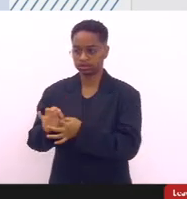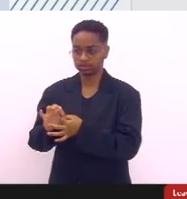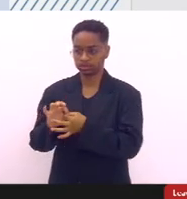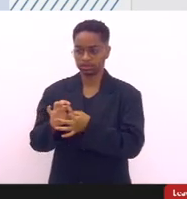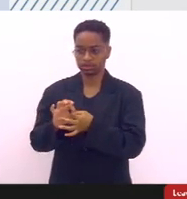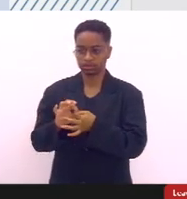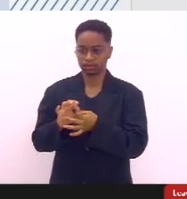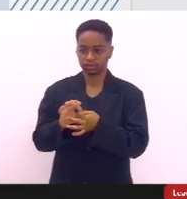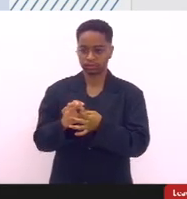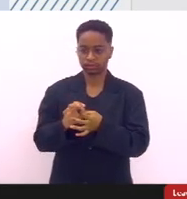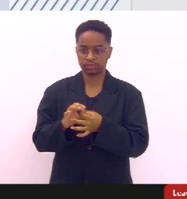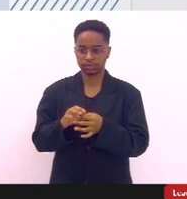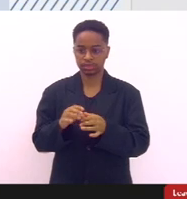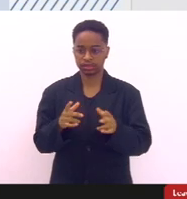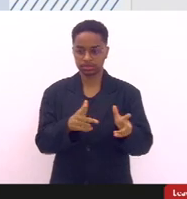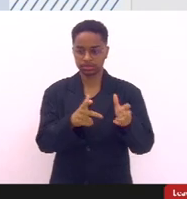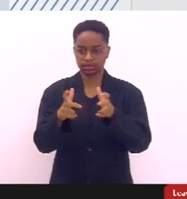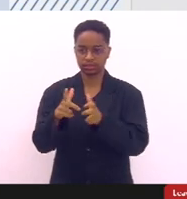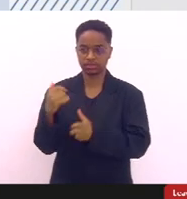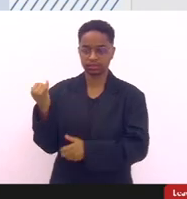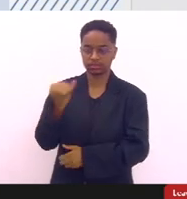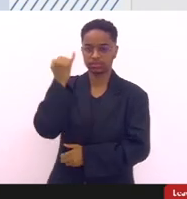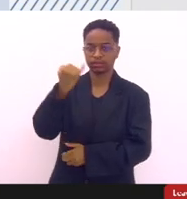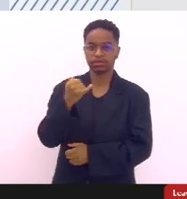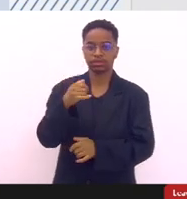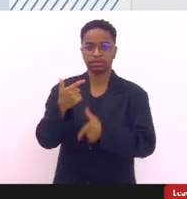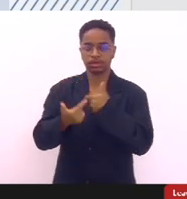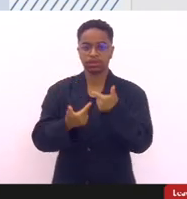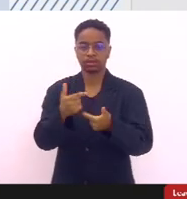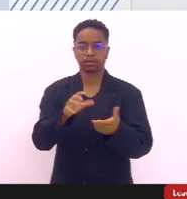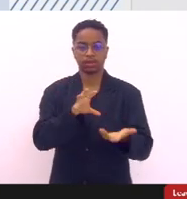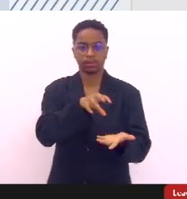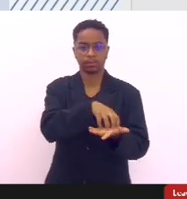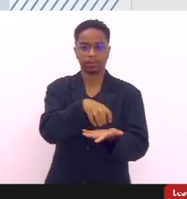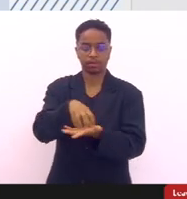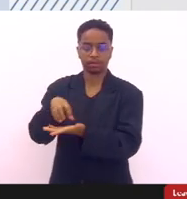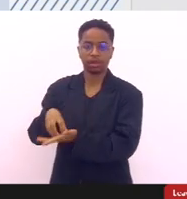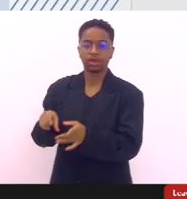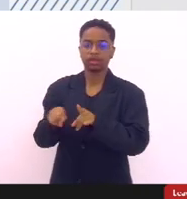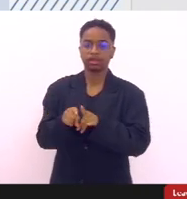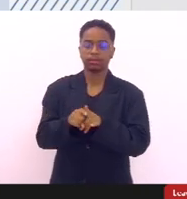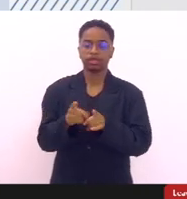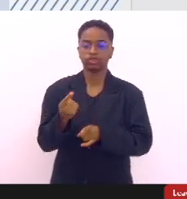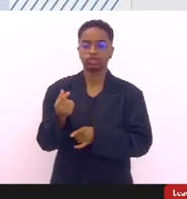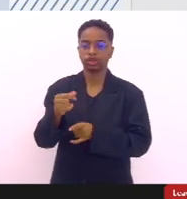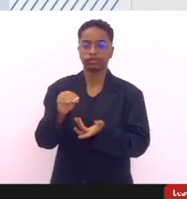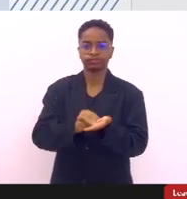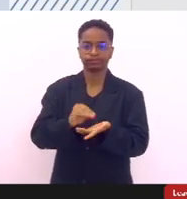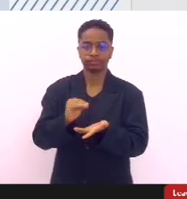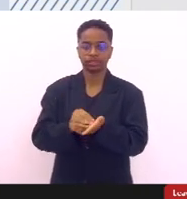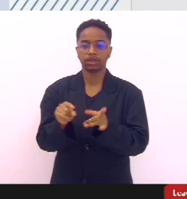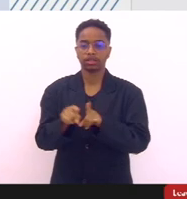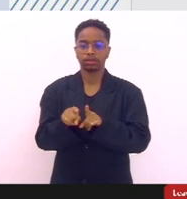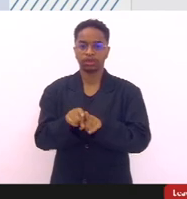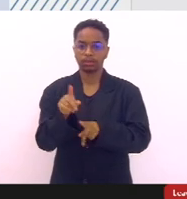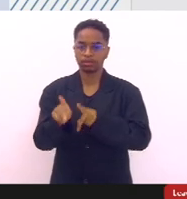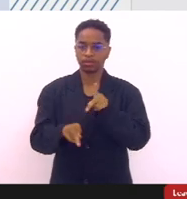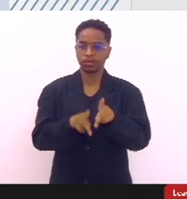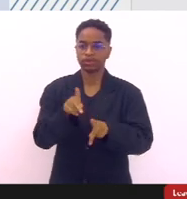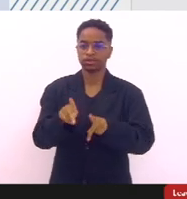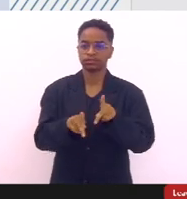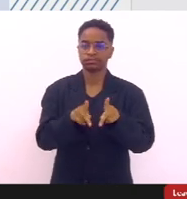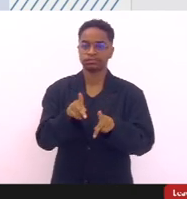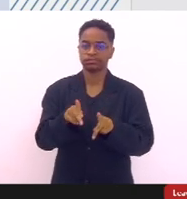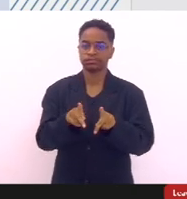reconhecendo a importância dos serviços de base territorial e os recursos financeiros escassos. A população não é uma